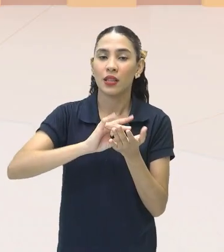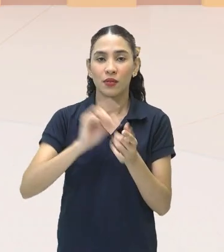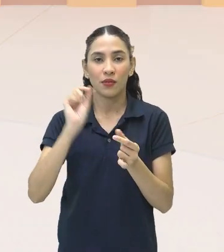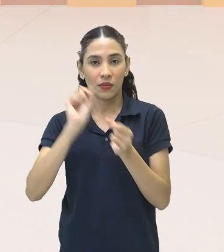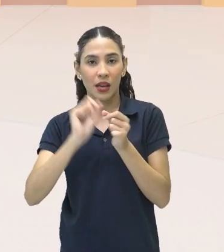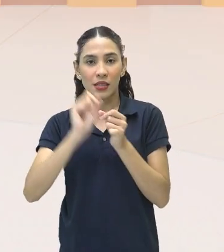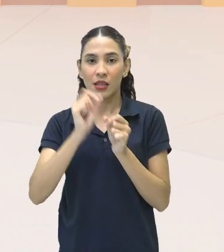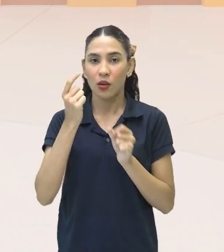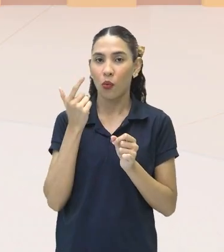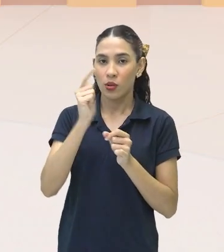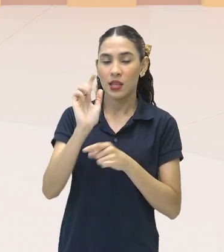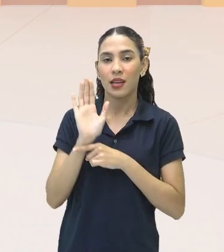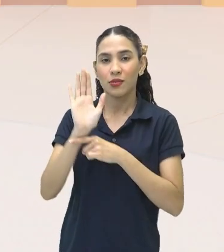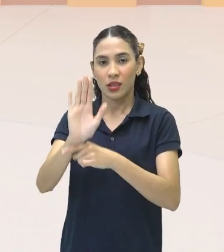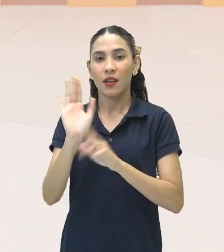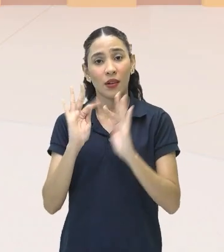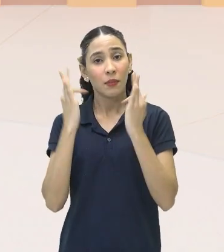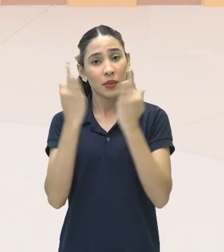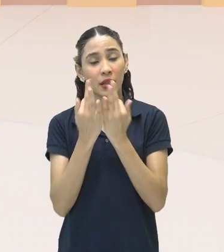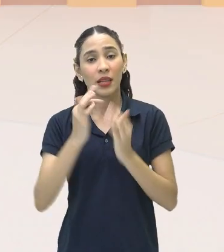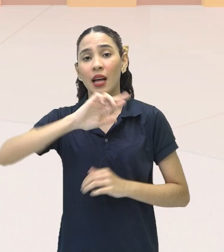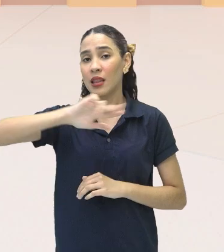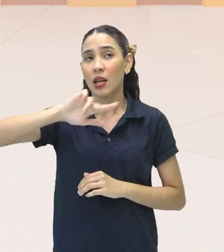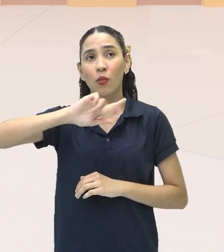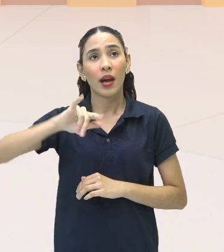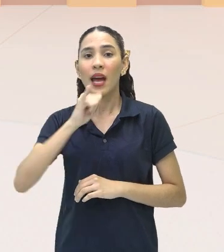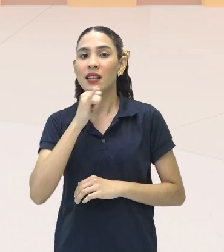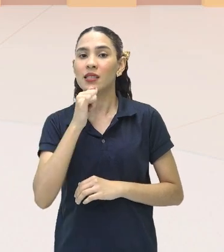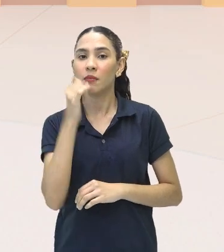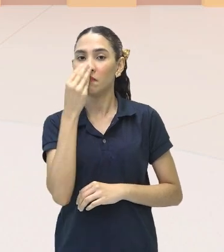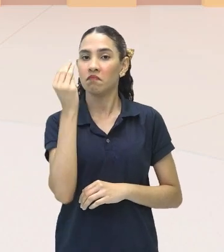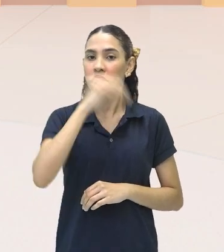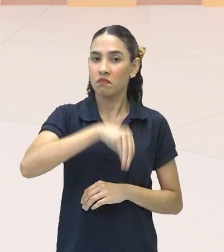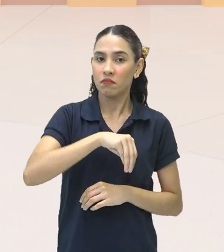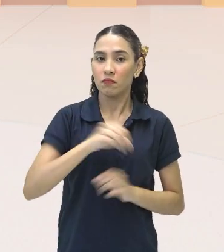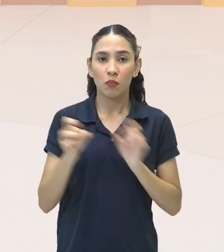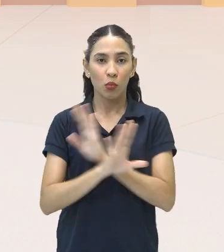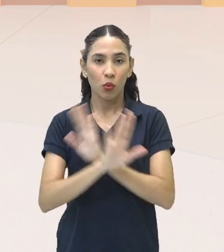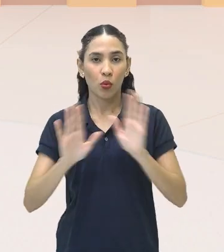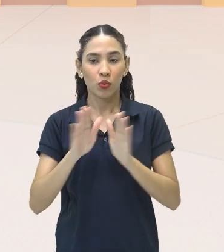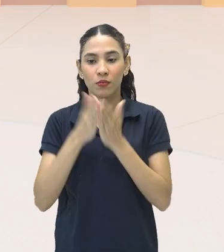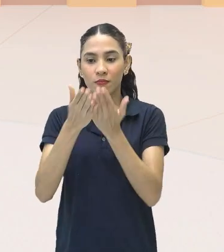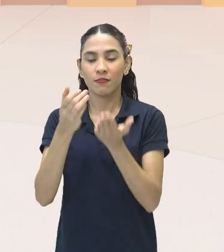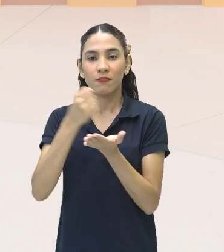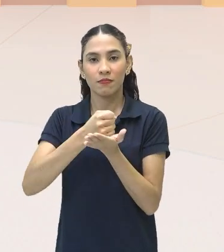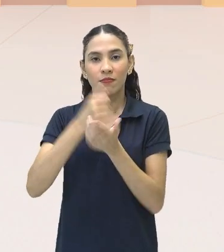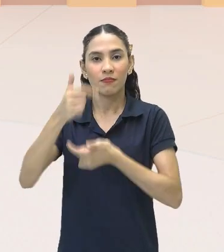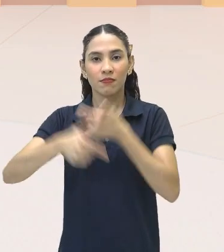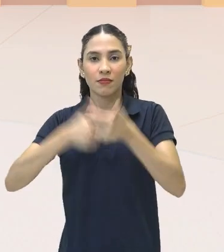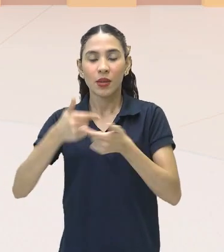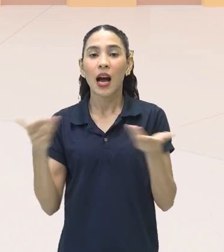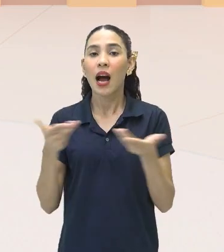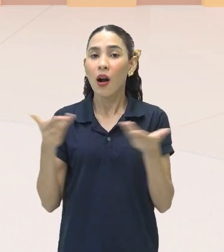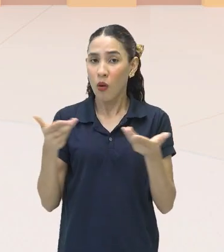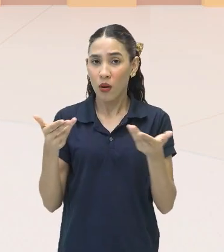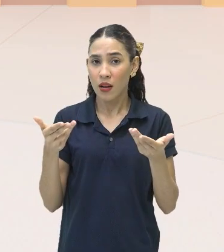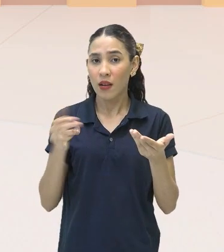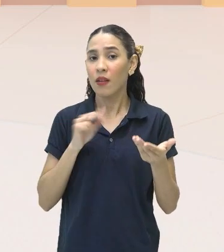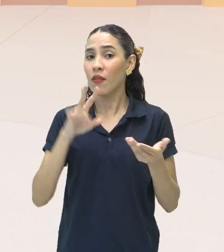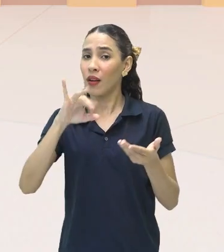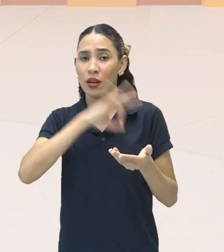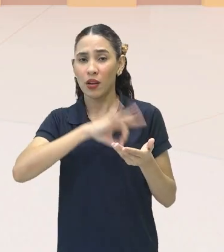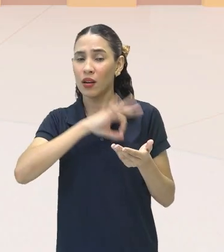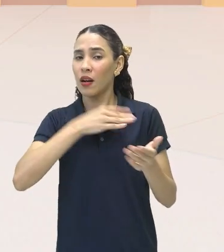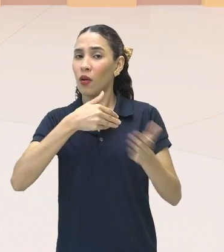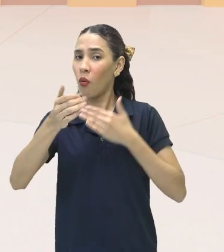fazer para sustentar a sua família. E não de uma forma banalizada. Pronto, está aqui a sua carteira de trabalho. E agora? Agora vai ganhar de